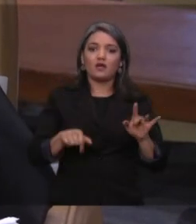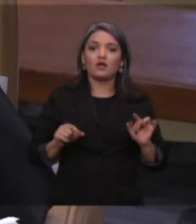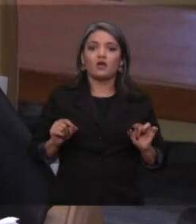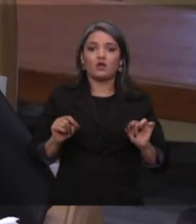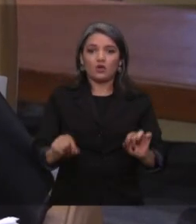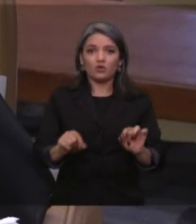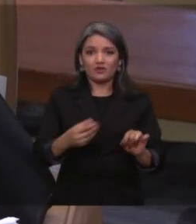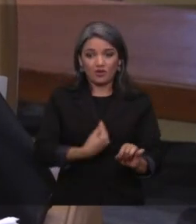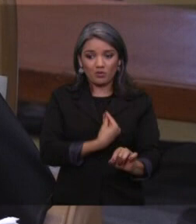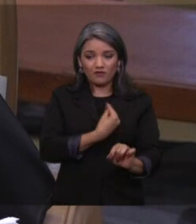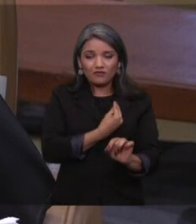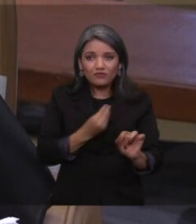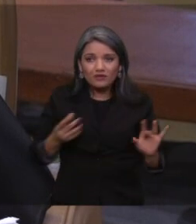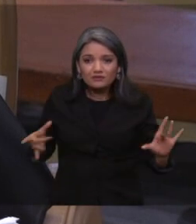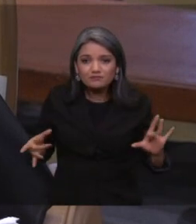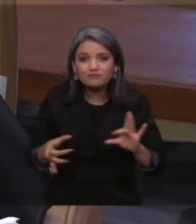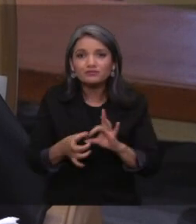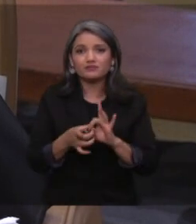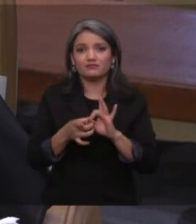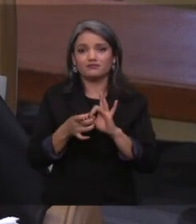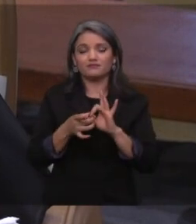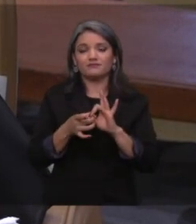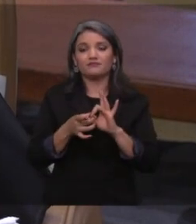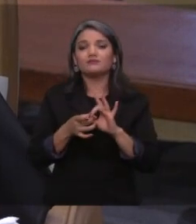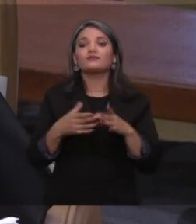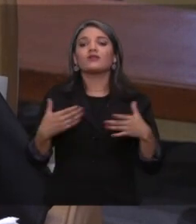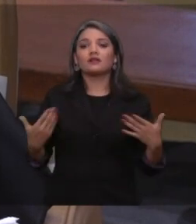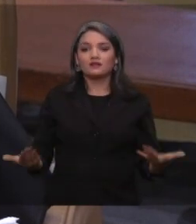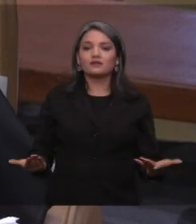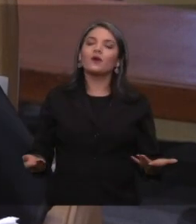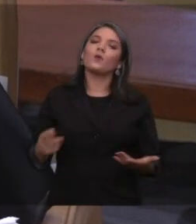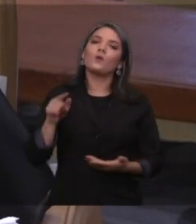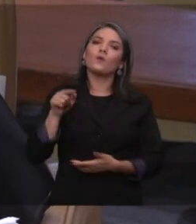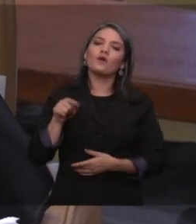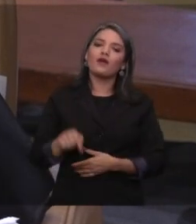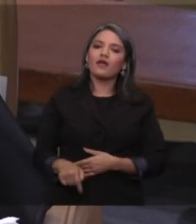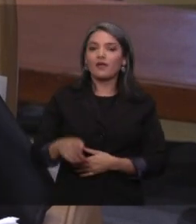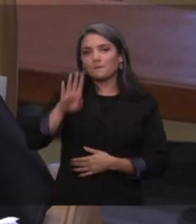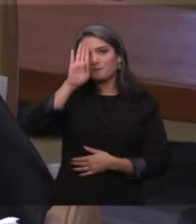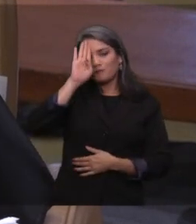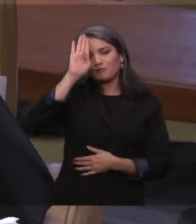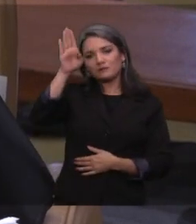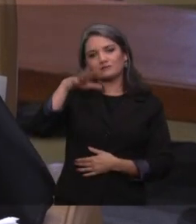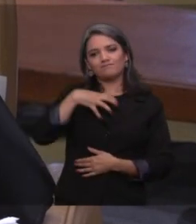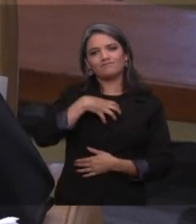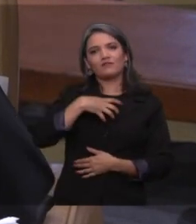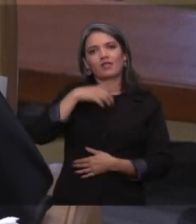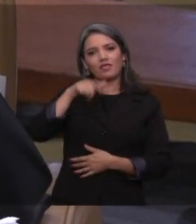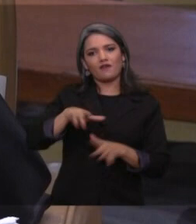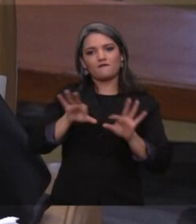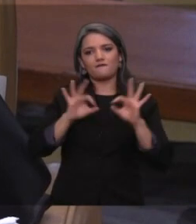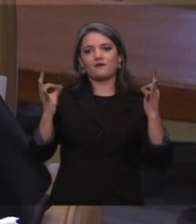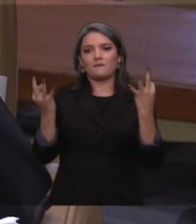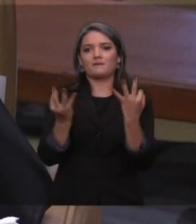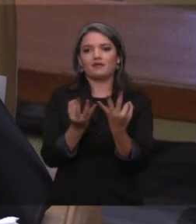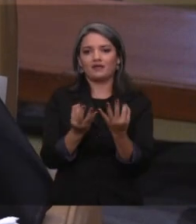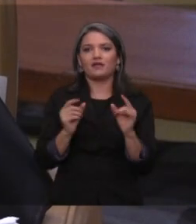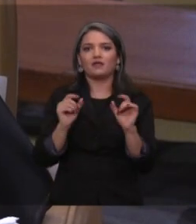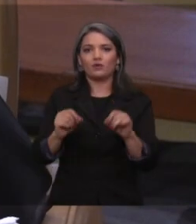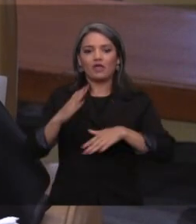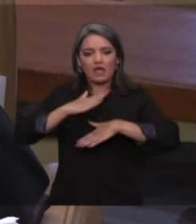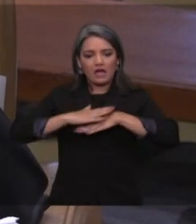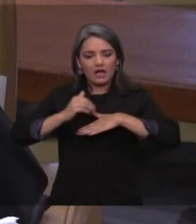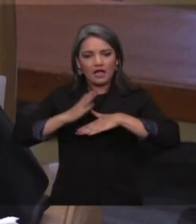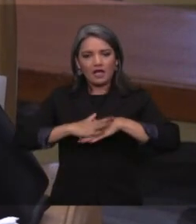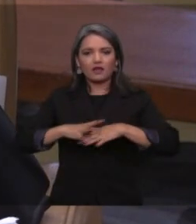vida. E esse exercício de comunhão de vida é que dá sentido maior à noção de família, que é a noção do